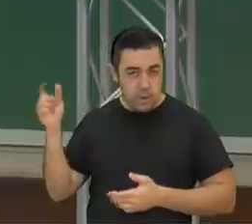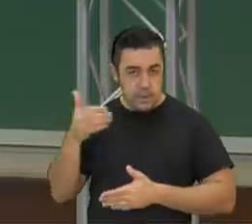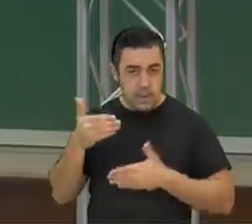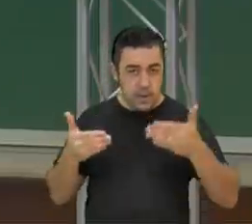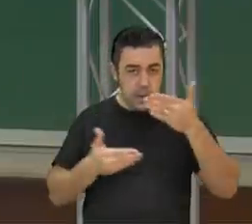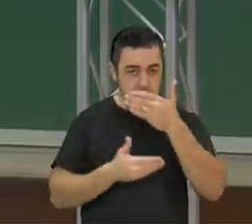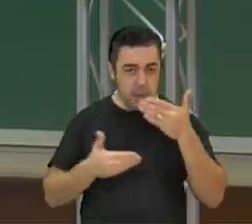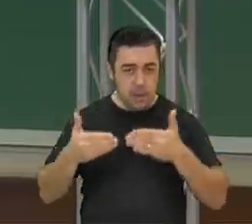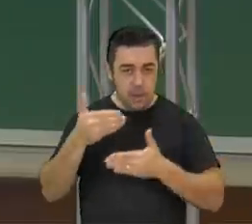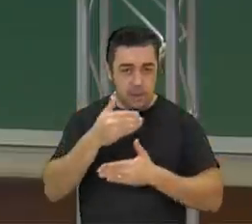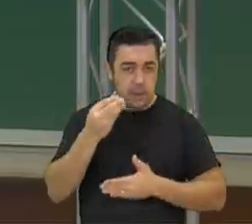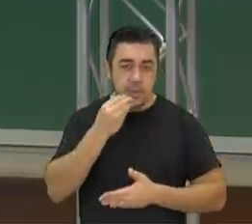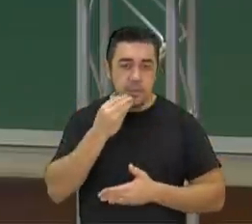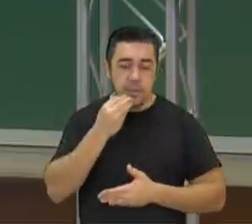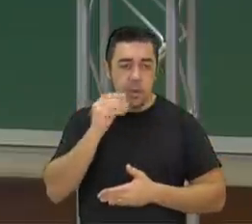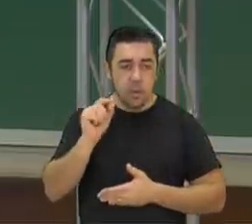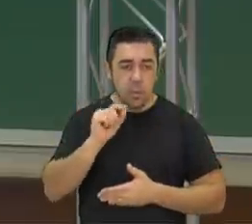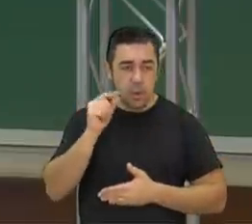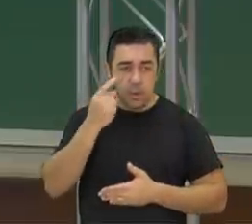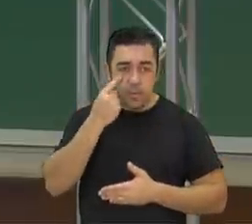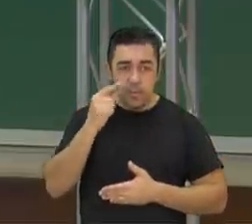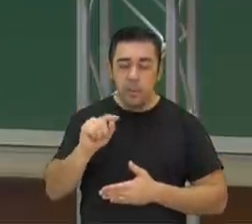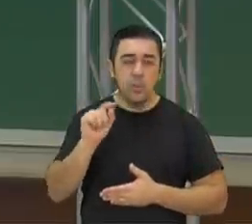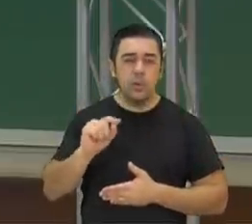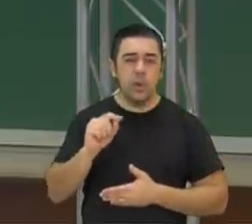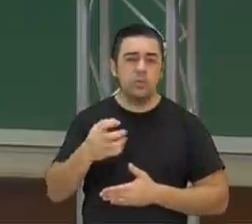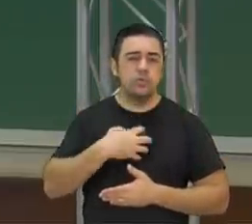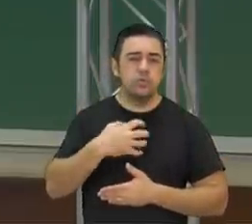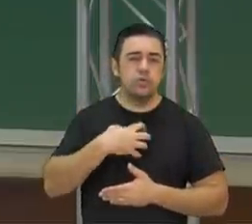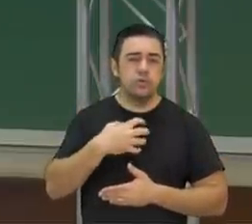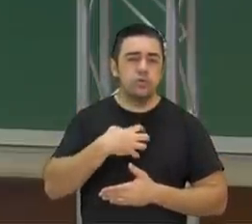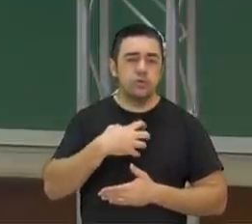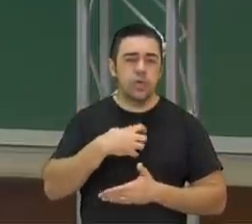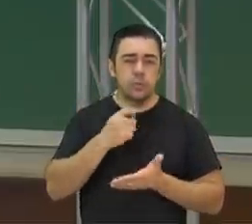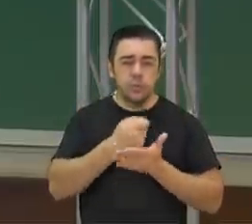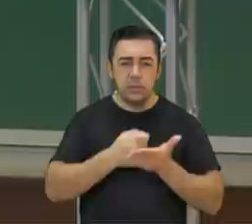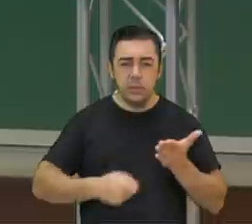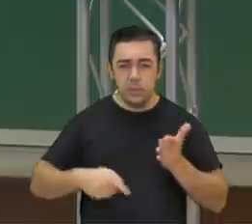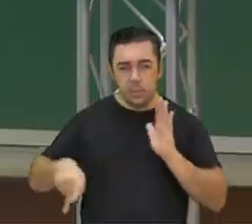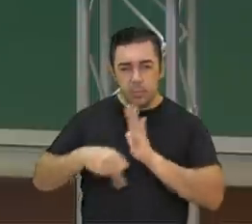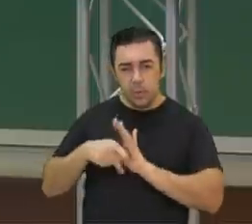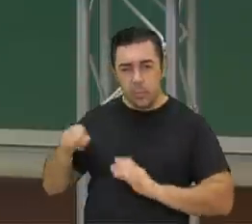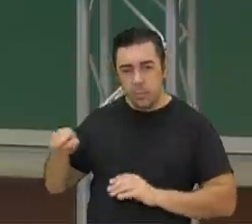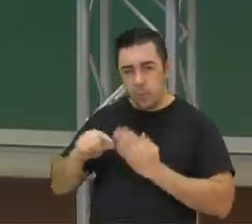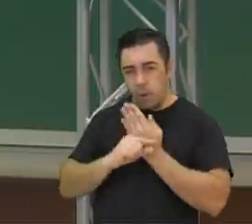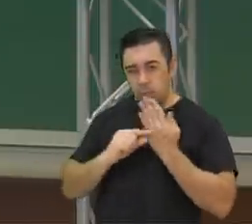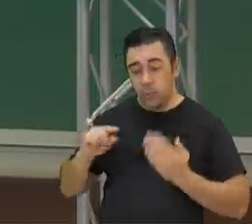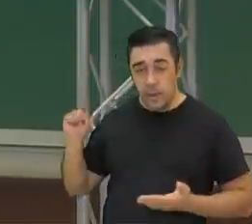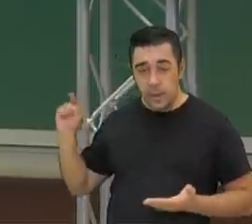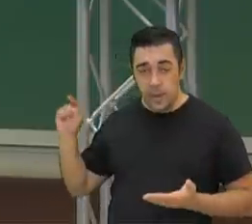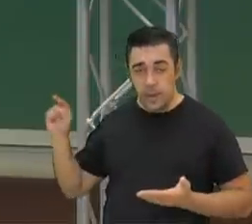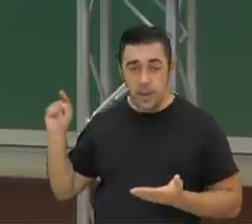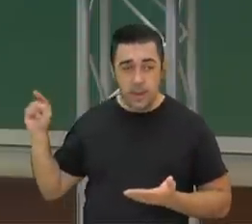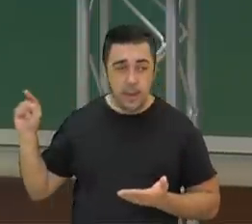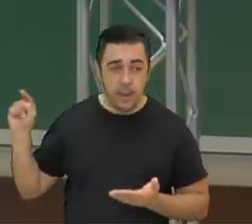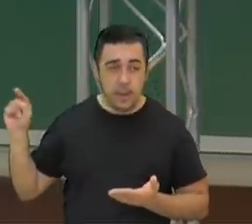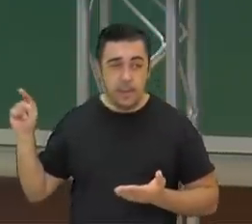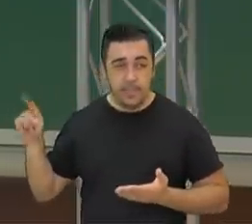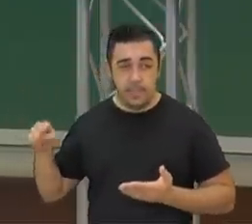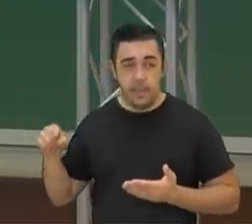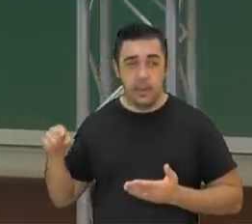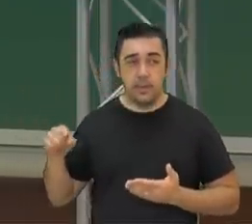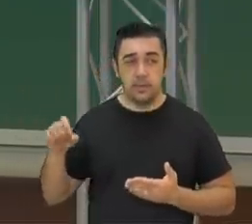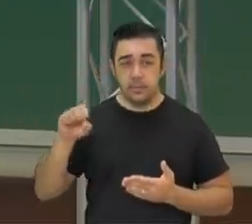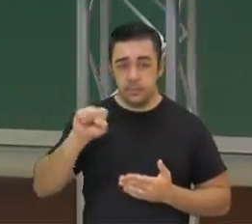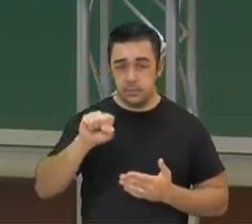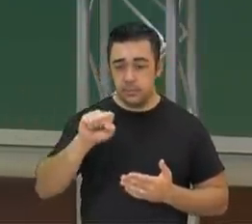gente vai tentar trabalhar um pouquinho com relação ao estilo de escrita dos escritores. Né? Então aqui, esse aqui é um slide